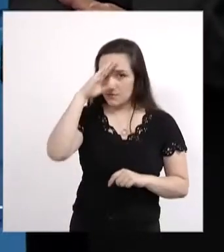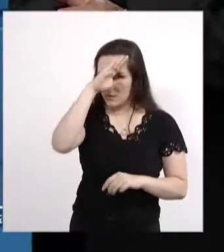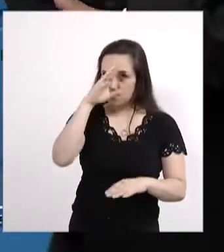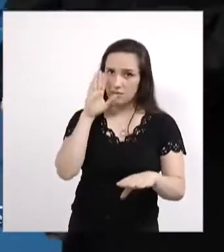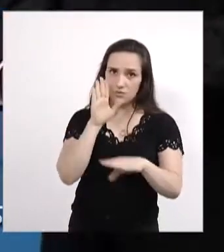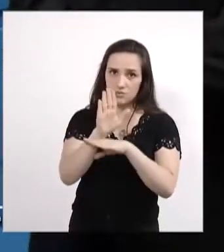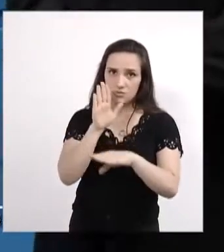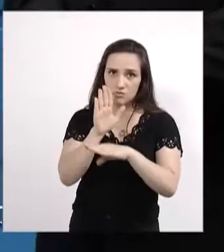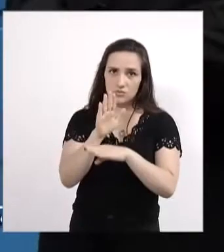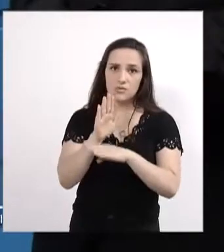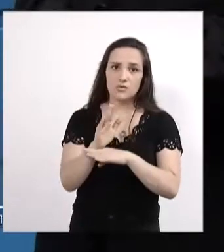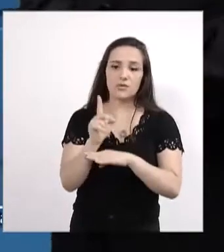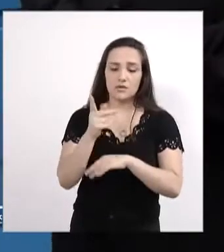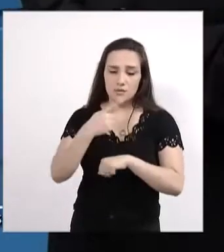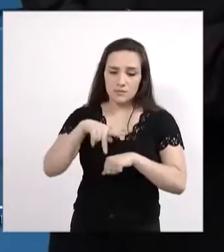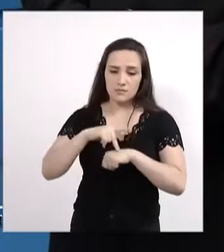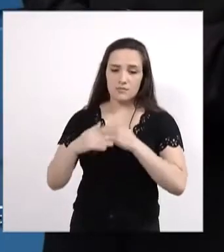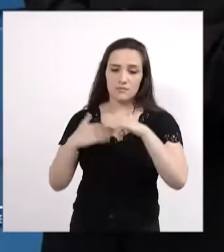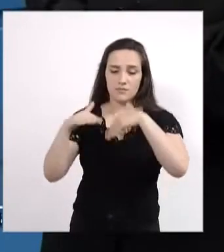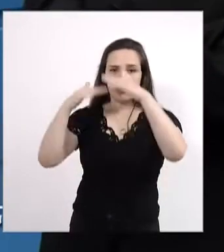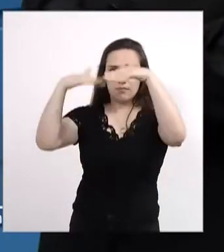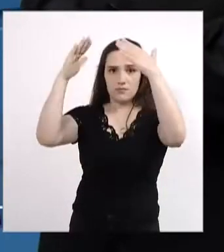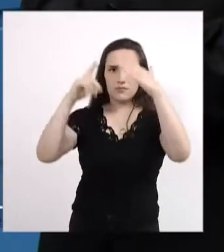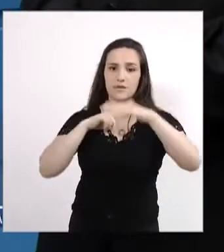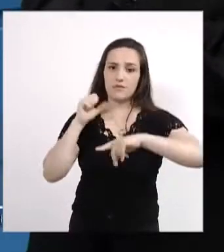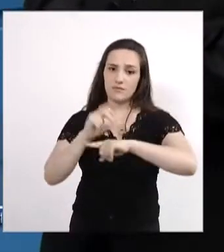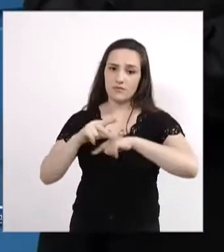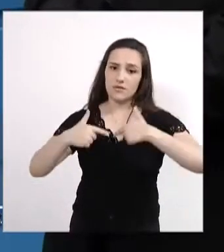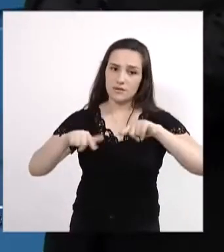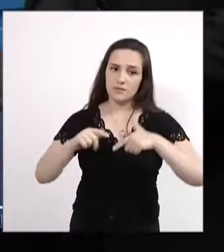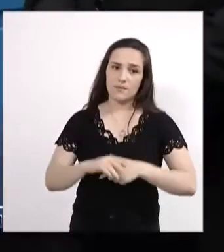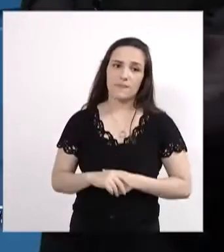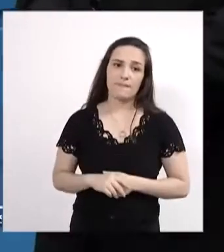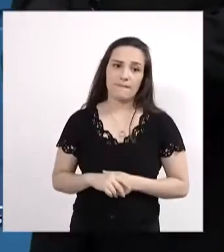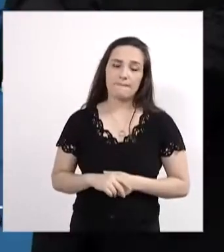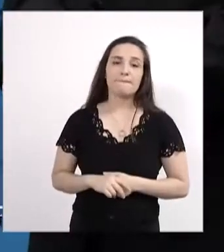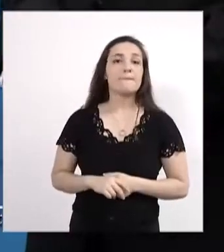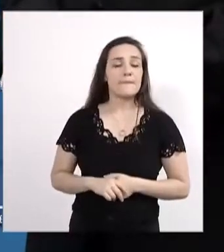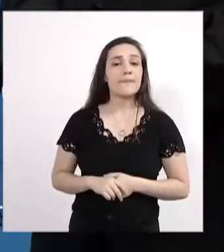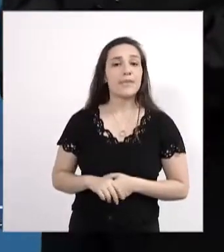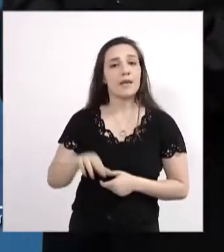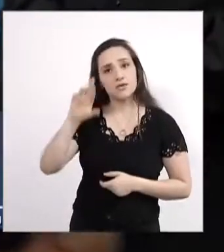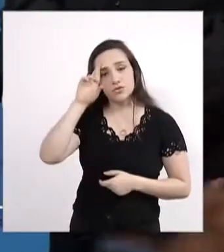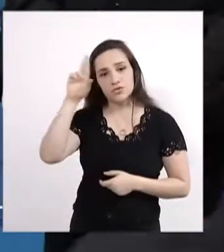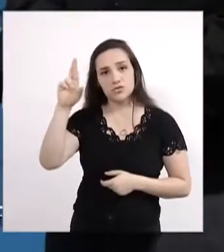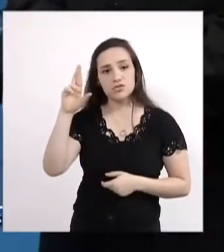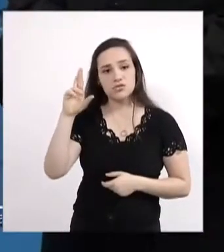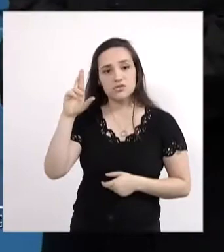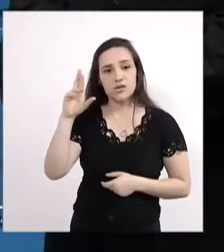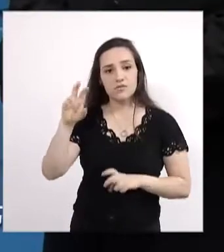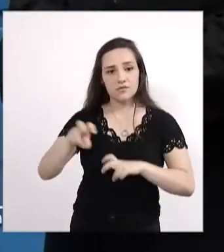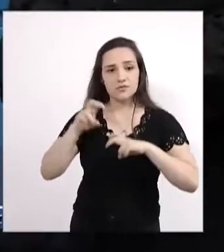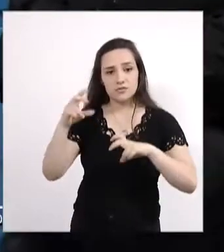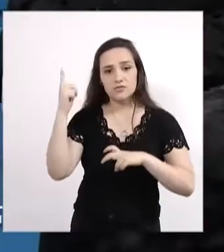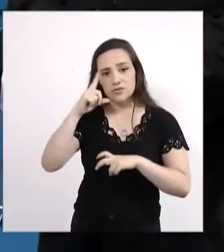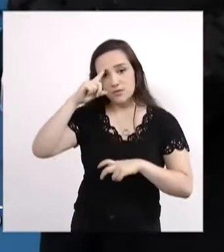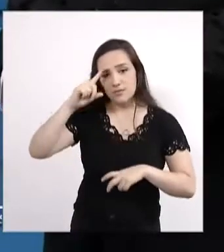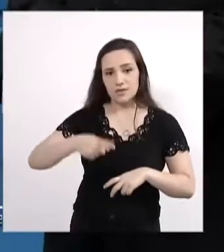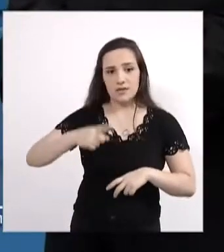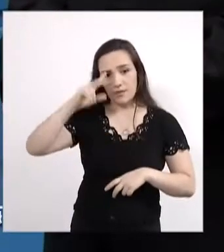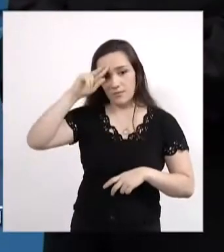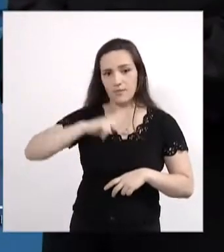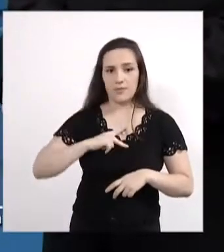esse país a desenvolver, crescer, dar emprego, e o produtor, proprietário, mandar no que é seu, e